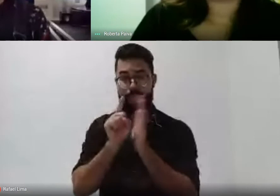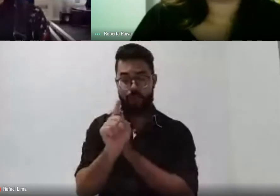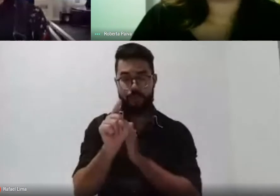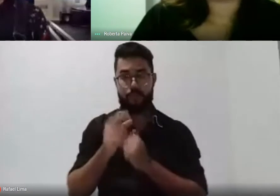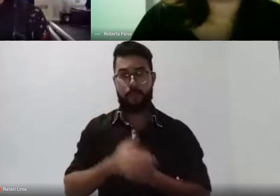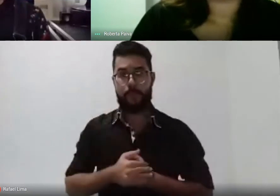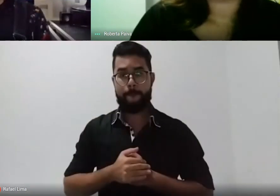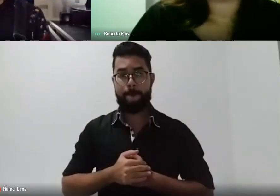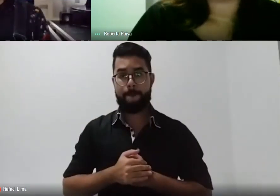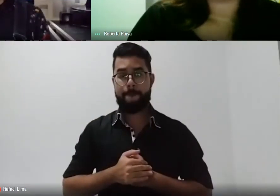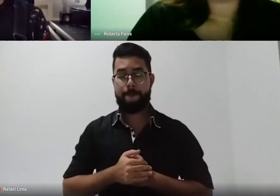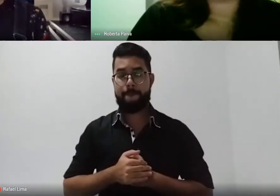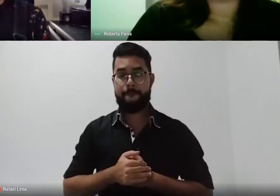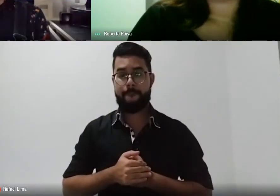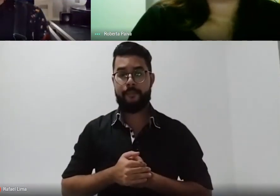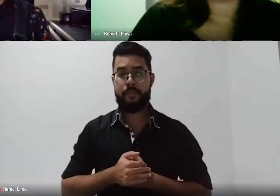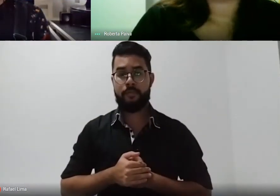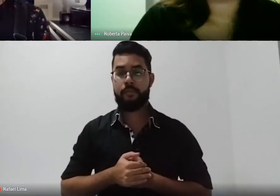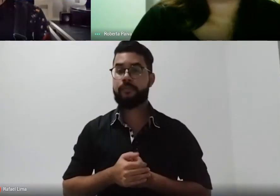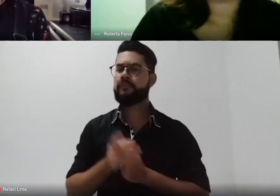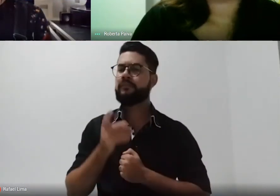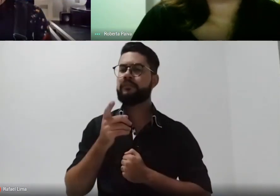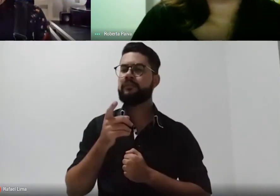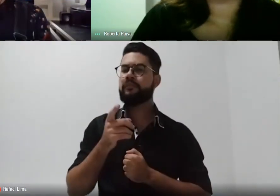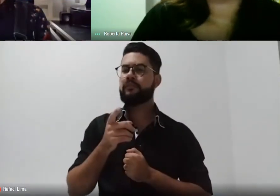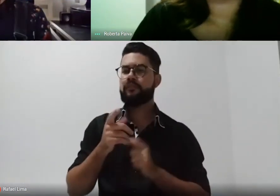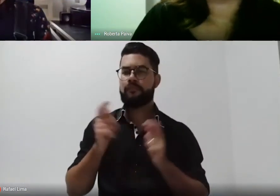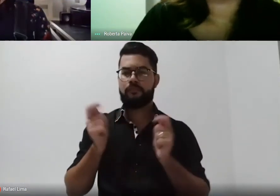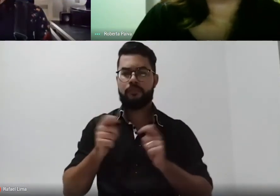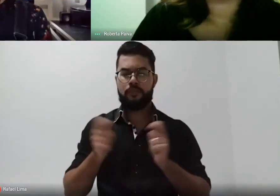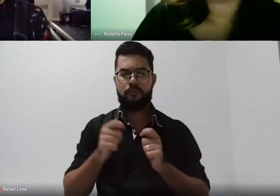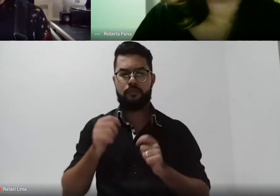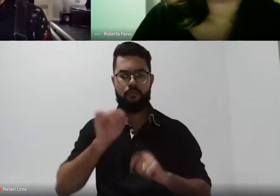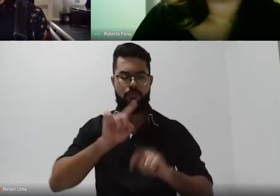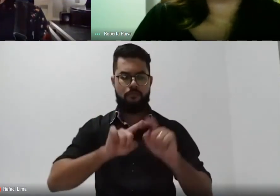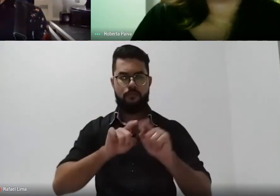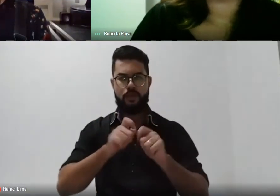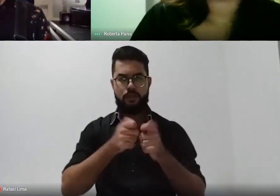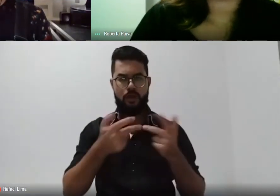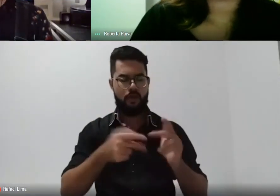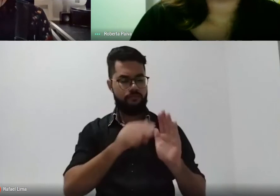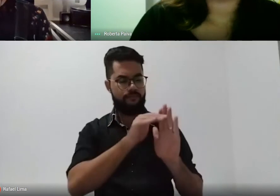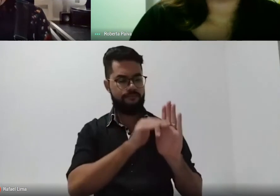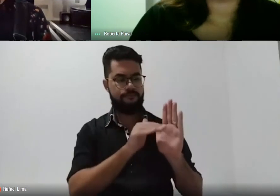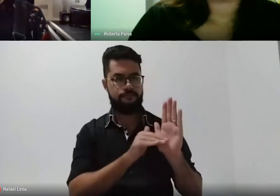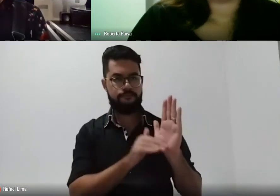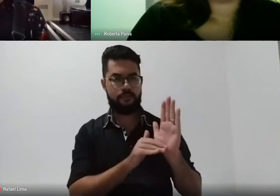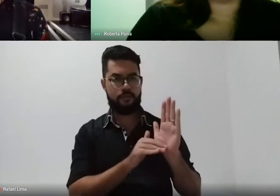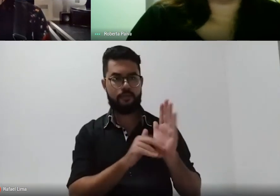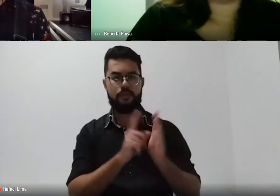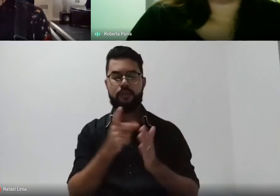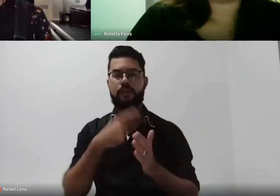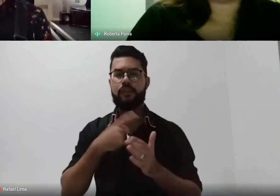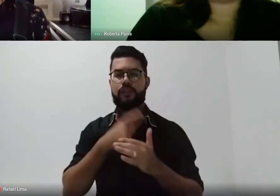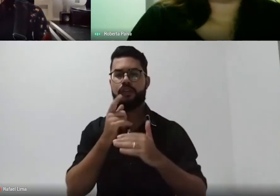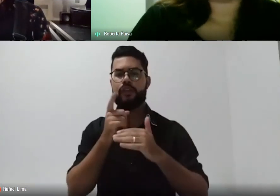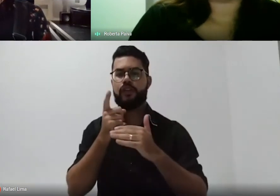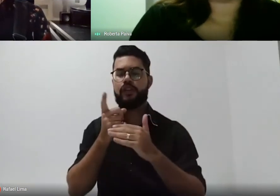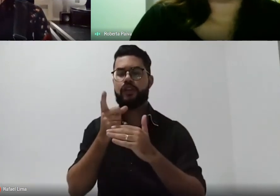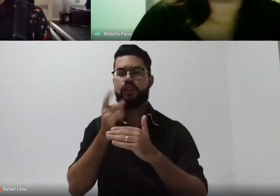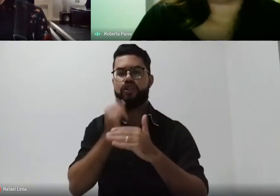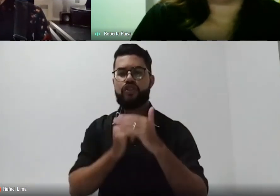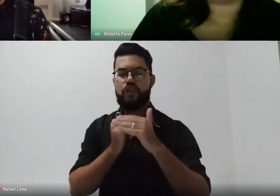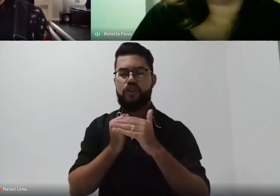pergunta: existe algum manual de instalação do parque aqui em João Pessoa? Olha, que eu